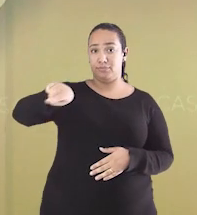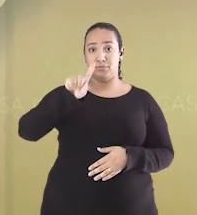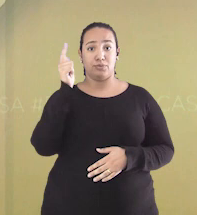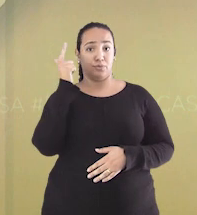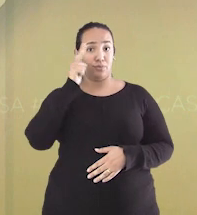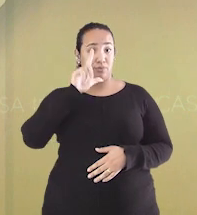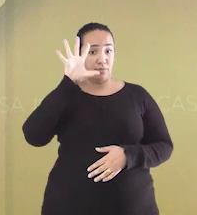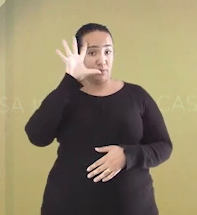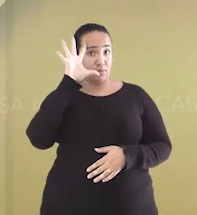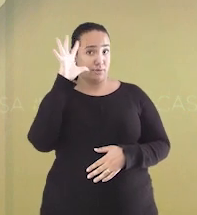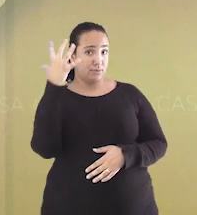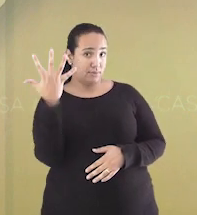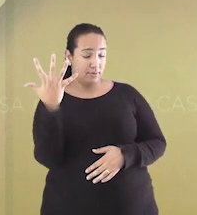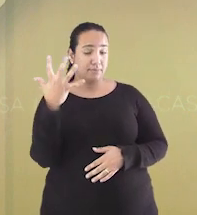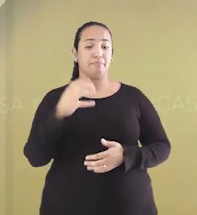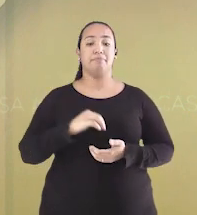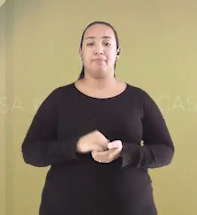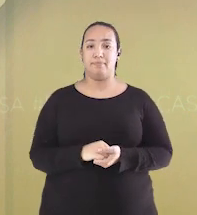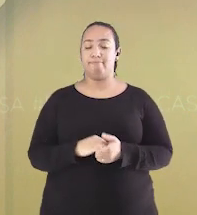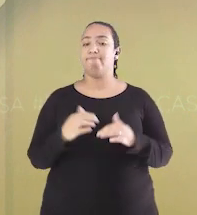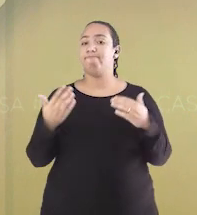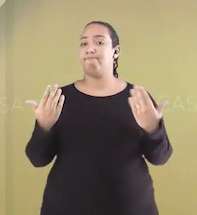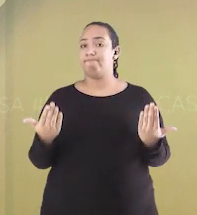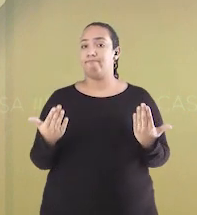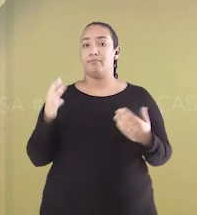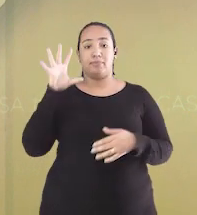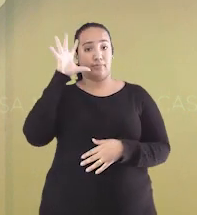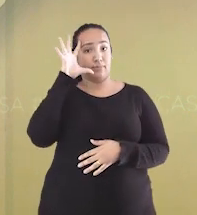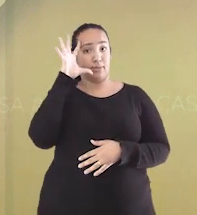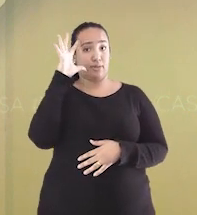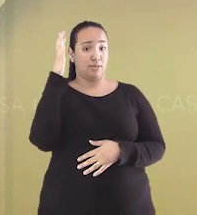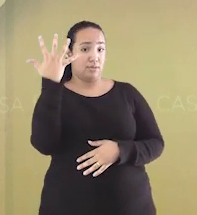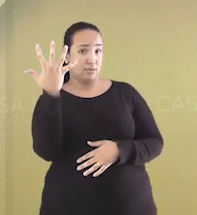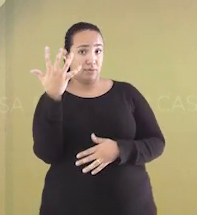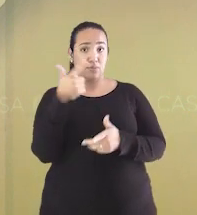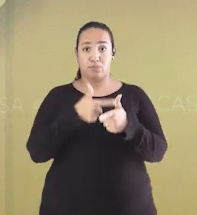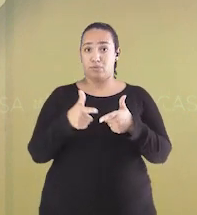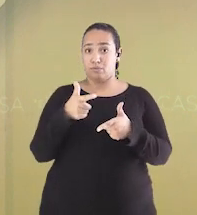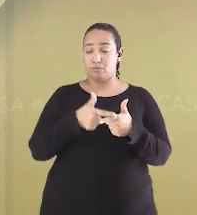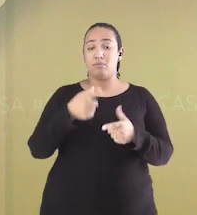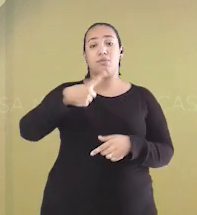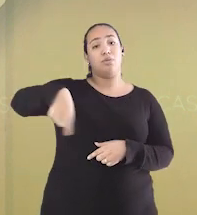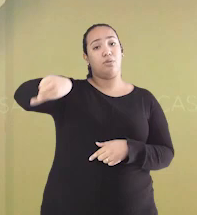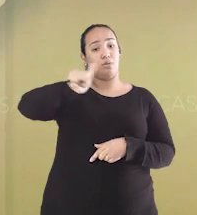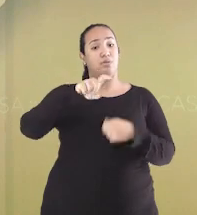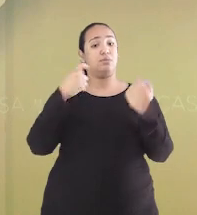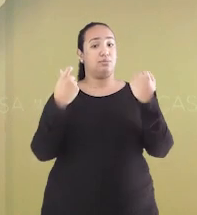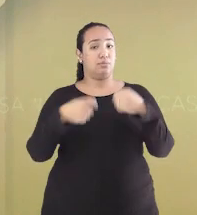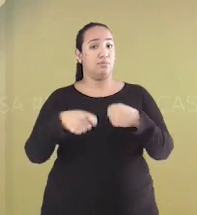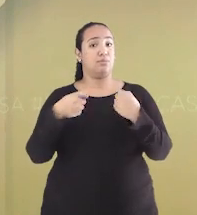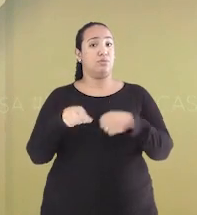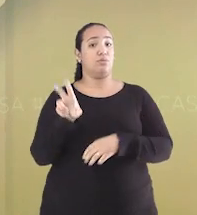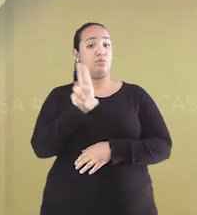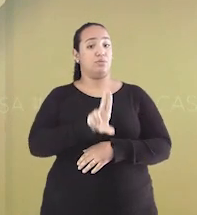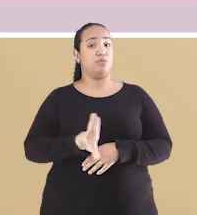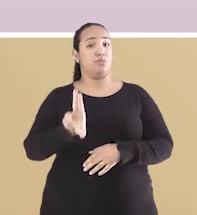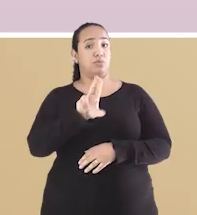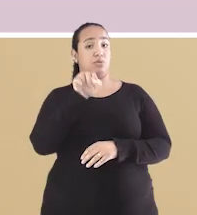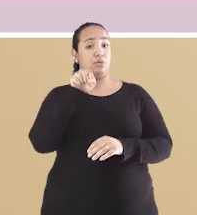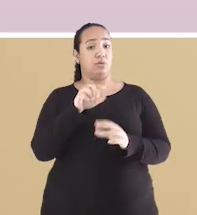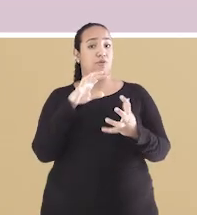Conseguiram resolver? Vamos conferir? Para resolver essa situação, vamos recorrer à nossa